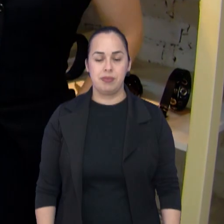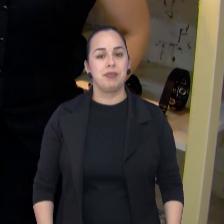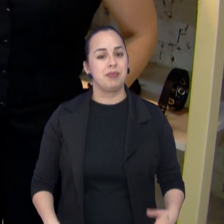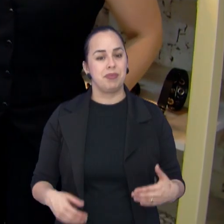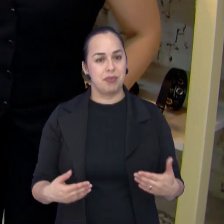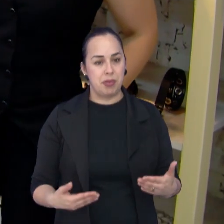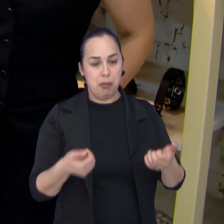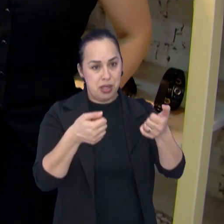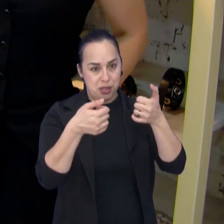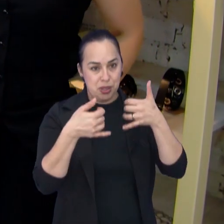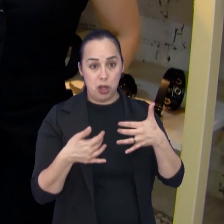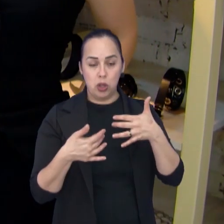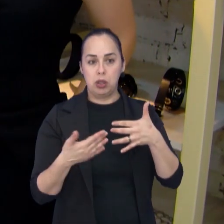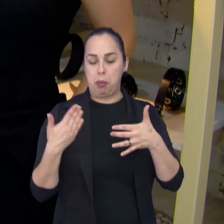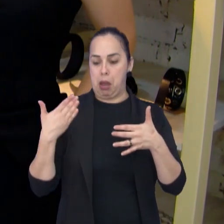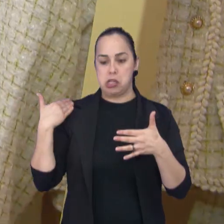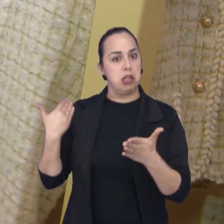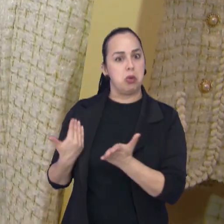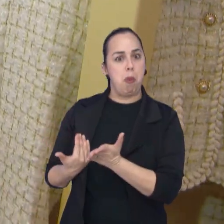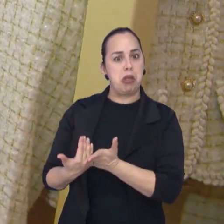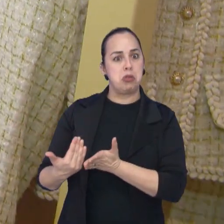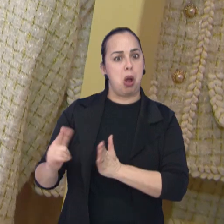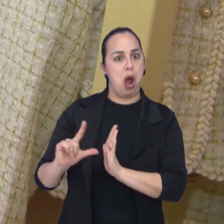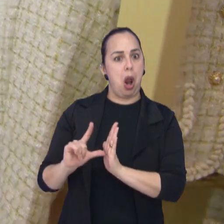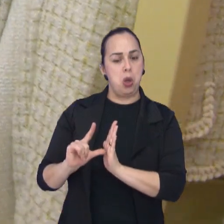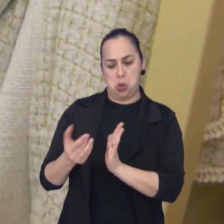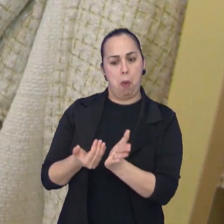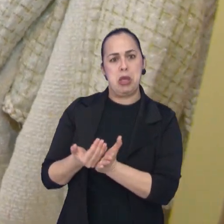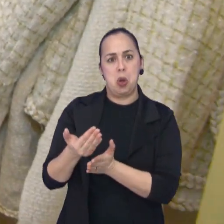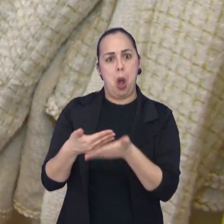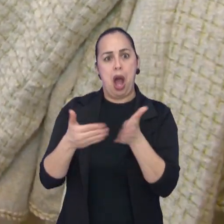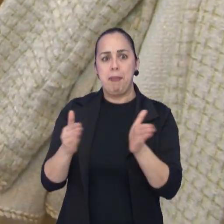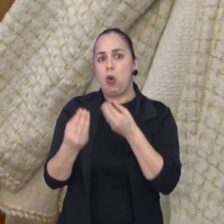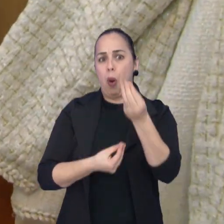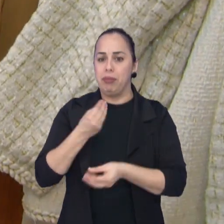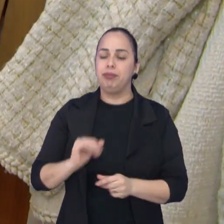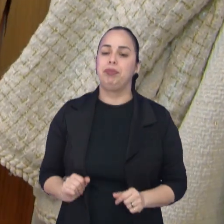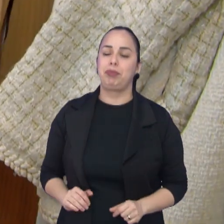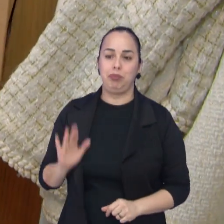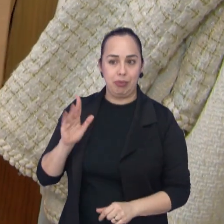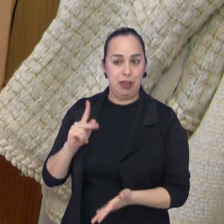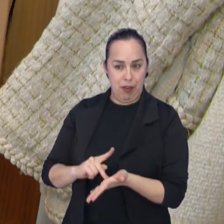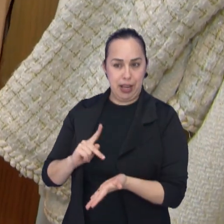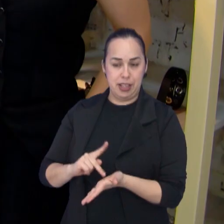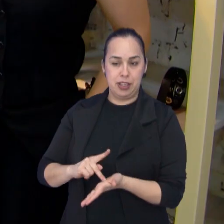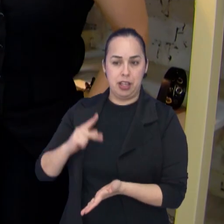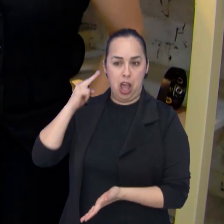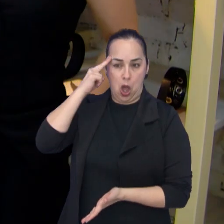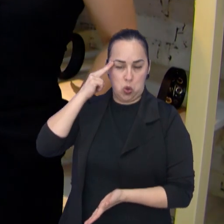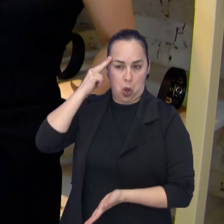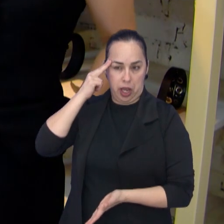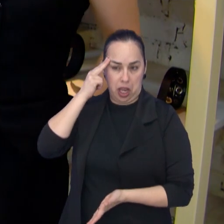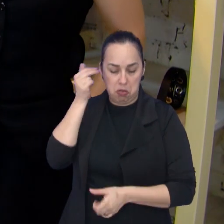Então, Ângela, me conta um pouquinho como que começou a sua história, a história da sua loja aqui com São José. Foi um sonho que Deus tirou da gaveta,